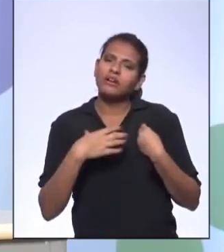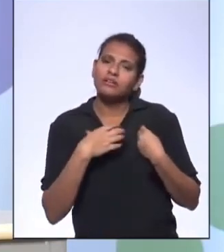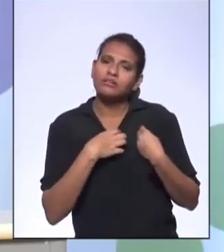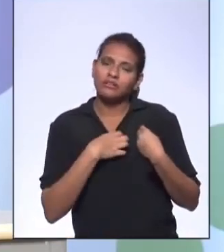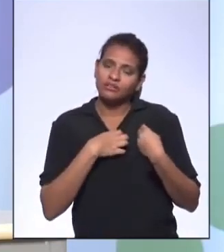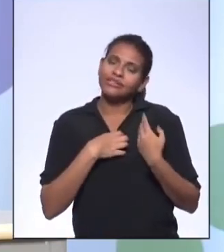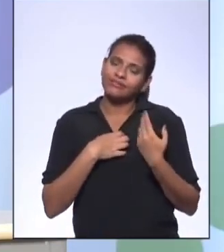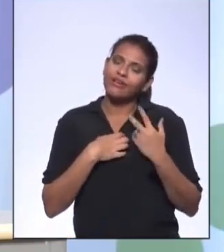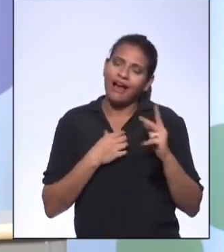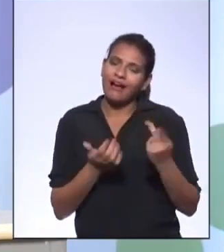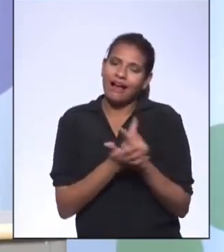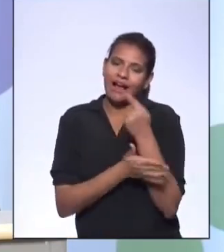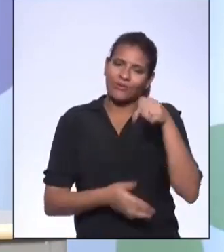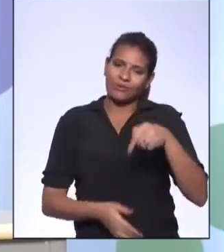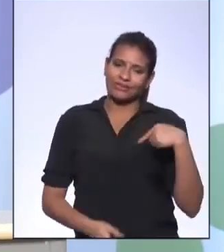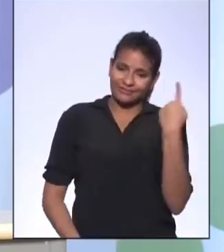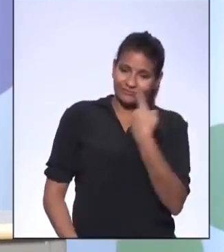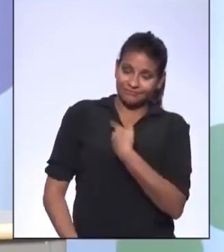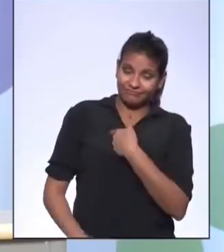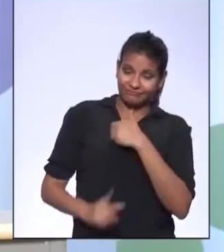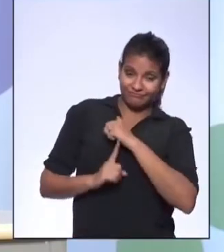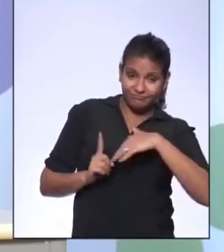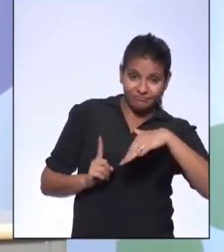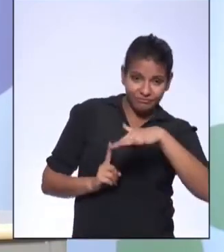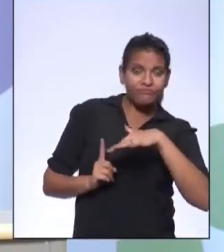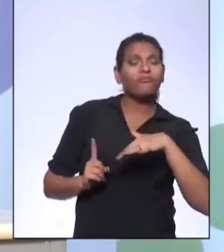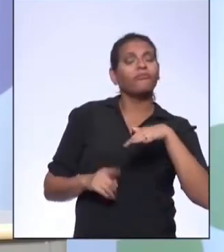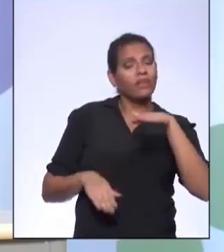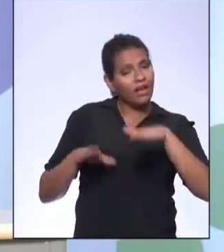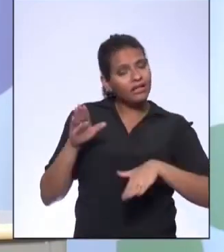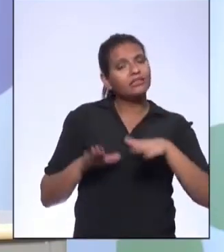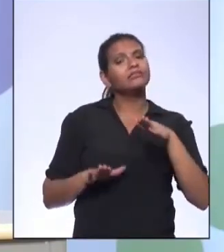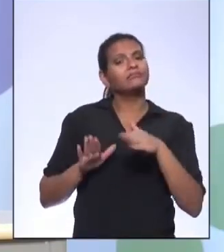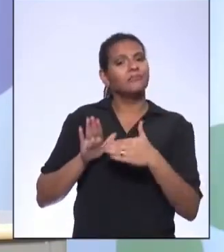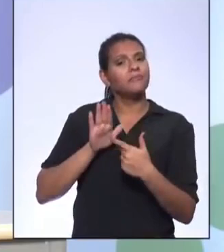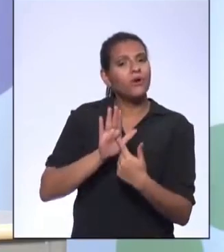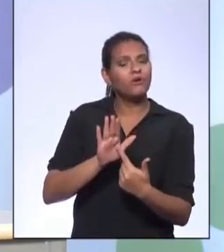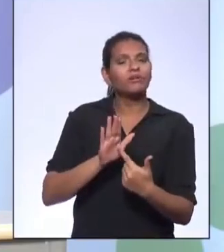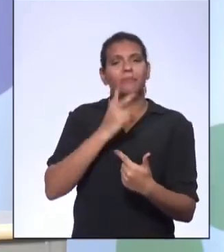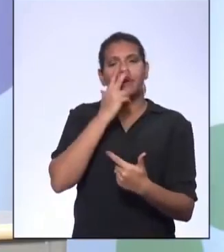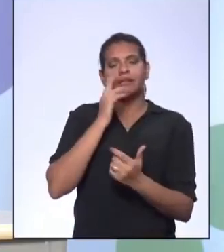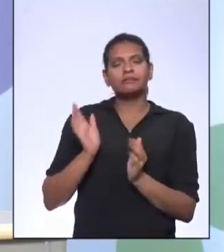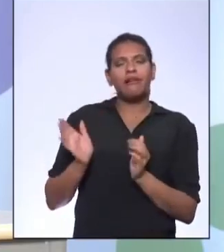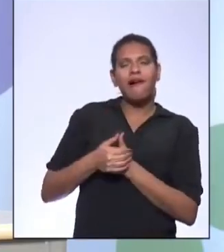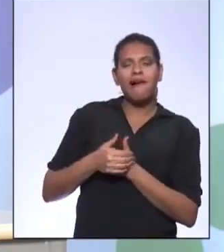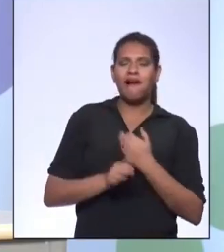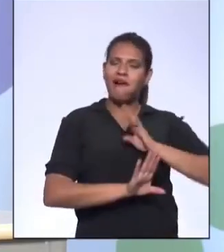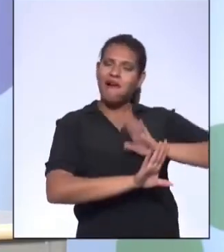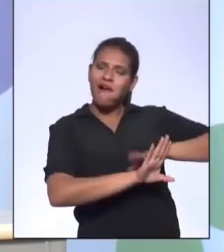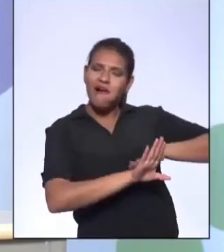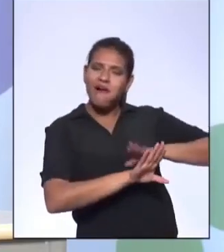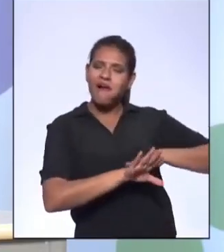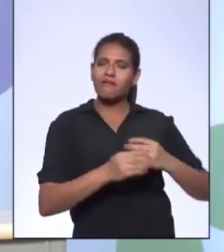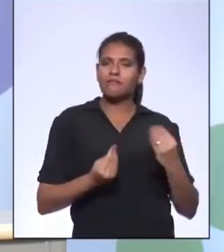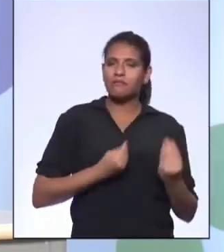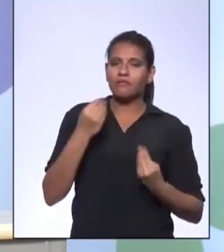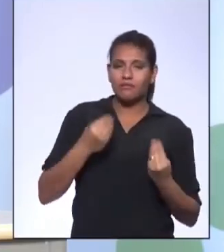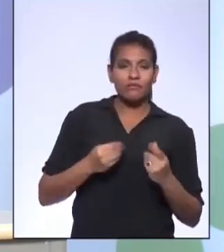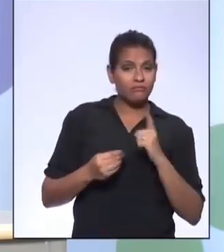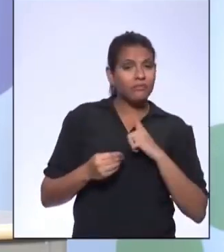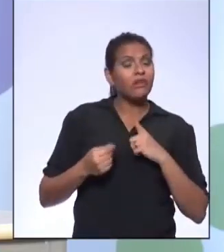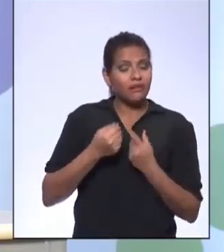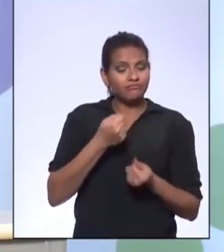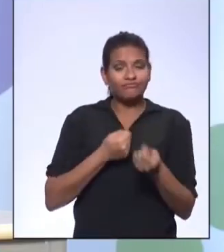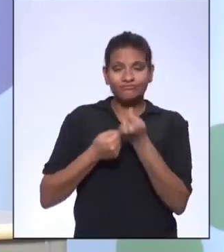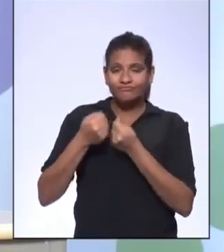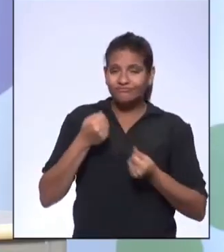vezes, mascara as desigualdades de classe que nós vivemos. E é essa reflexão e é essa crítica desses autores, né? Então,